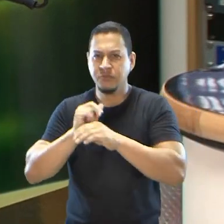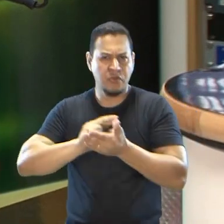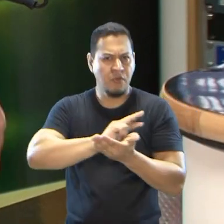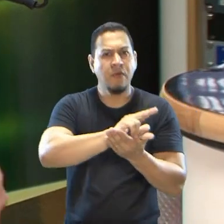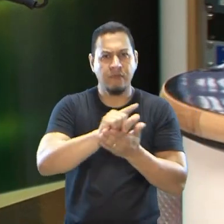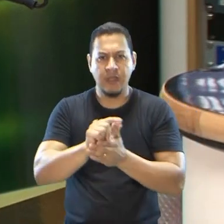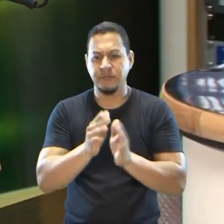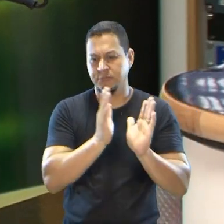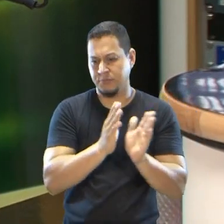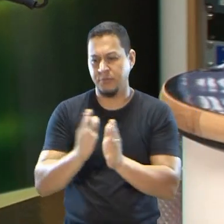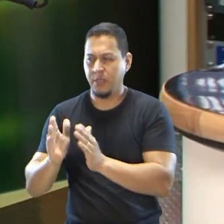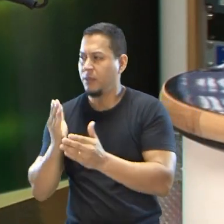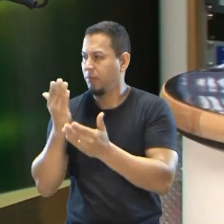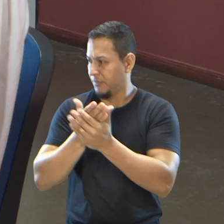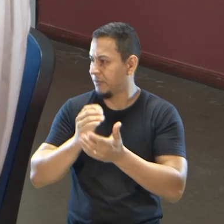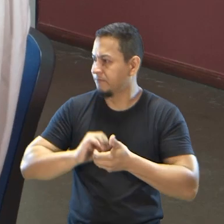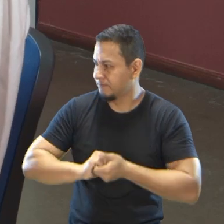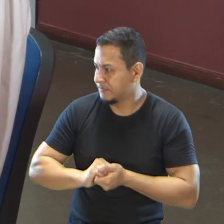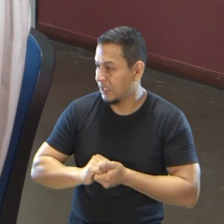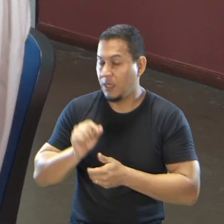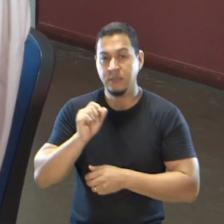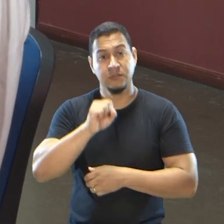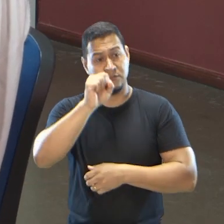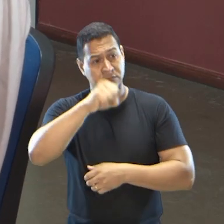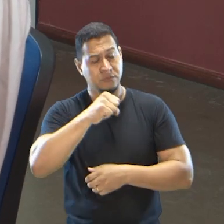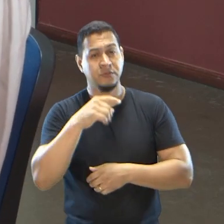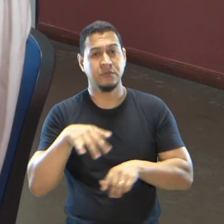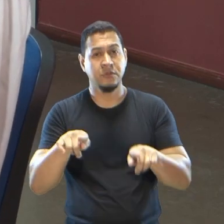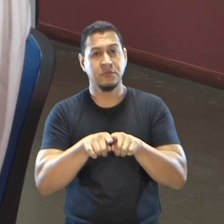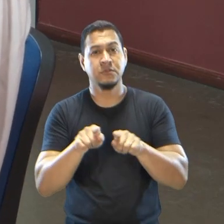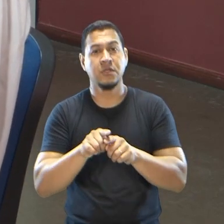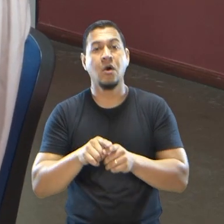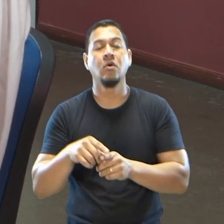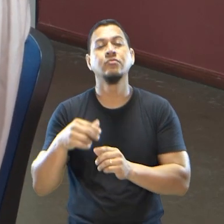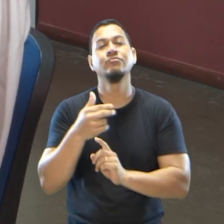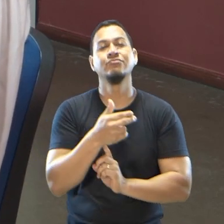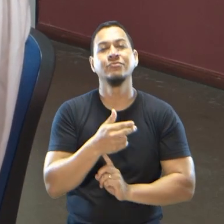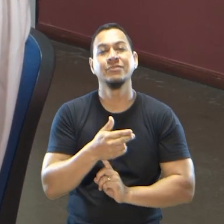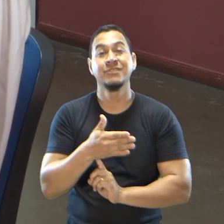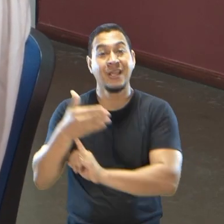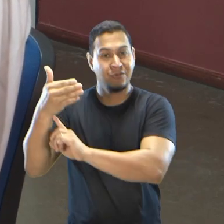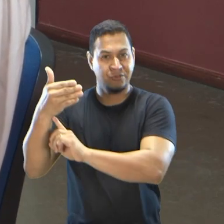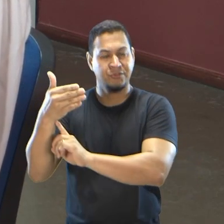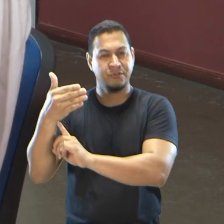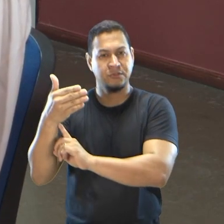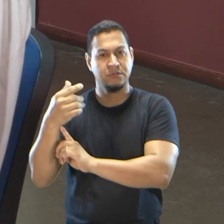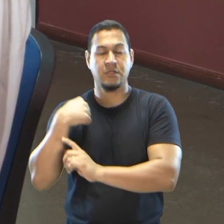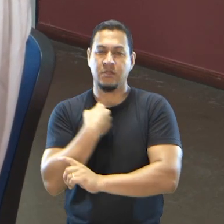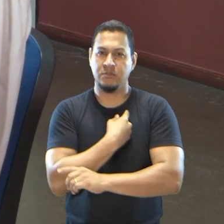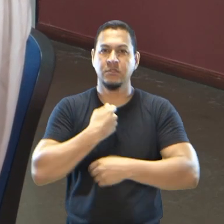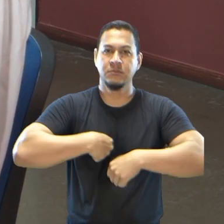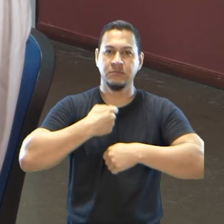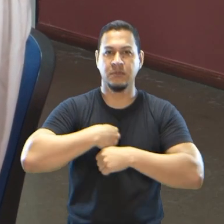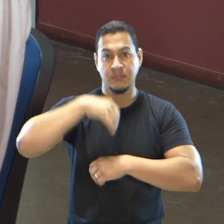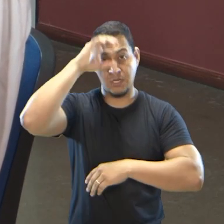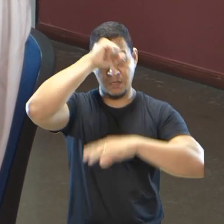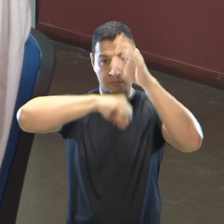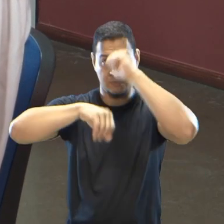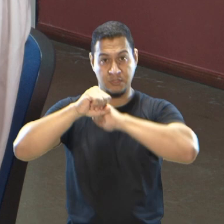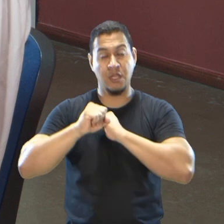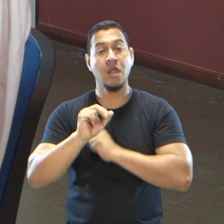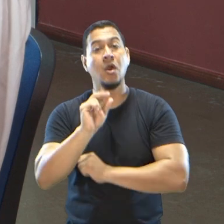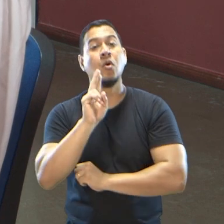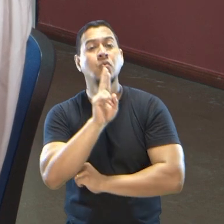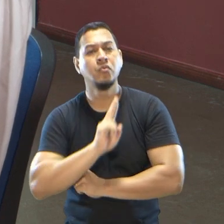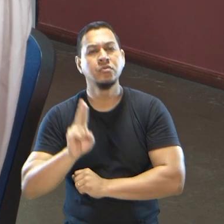Nos processos. Exatamente. Hoje não, são tecnologias que teremos que aprender a